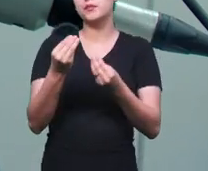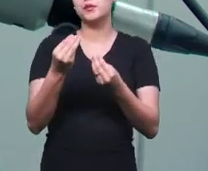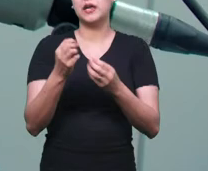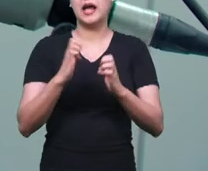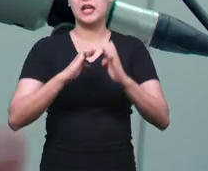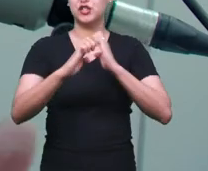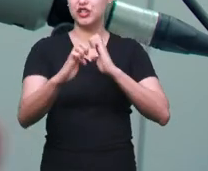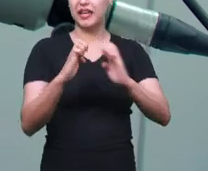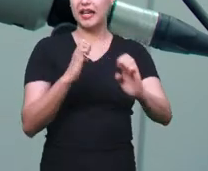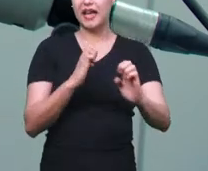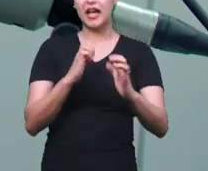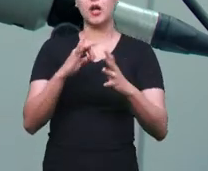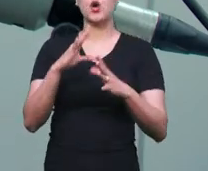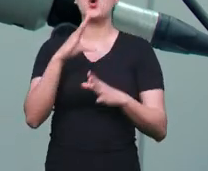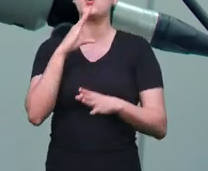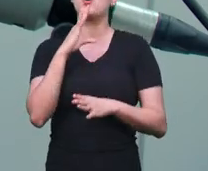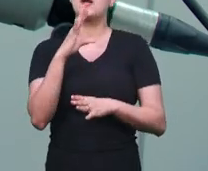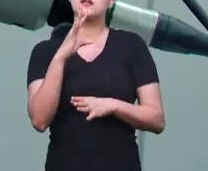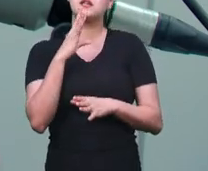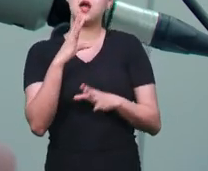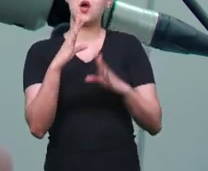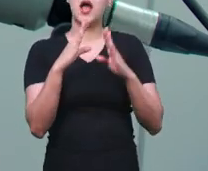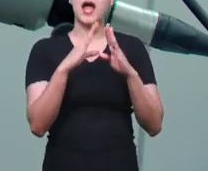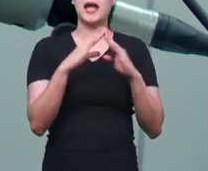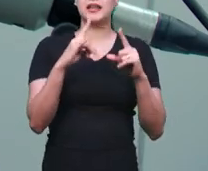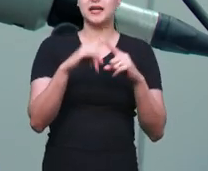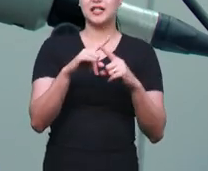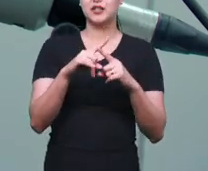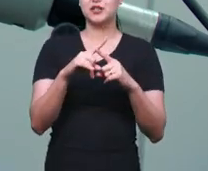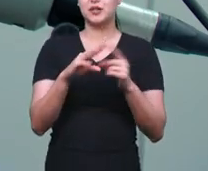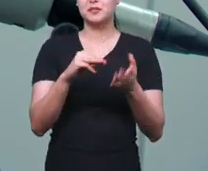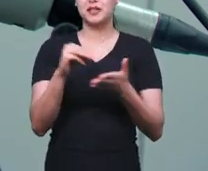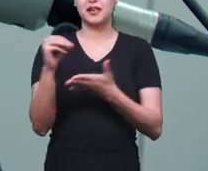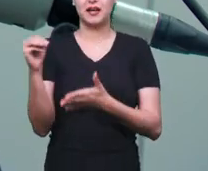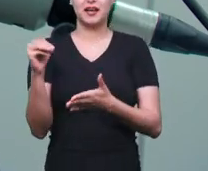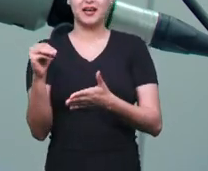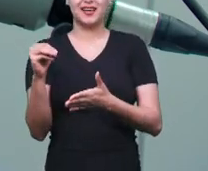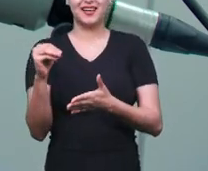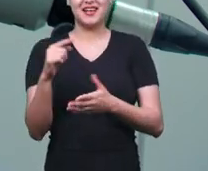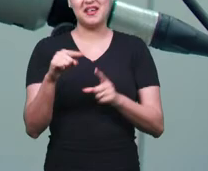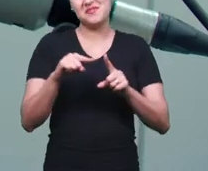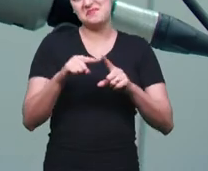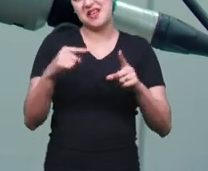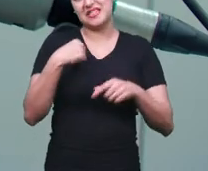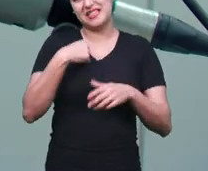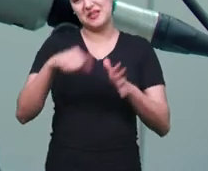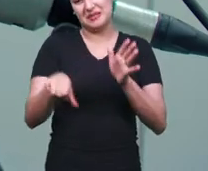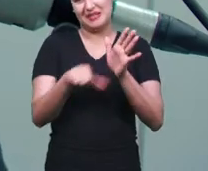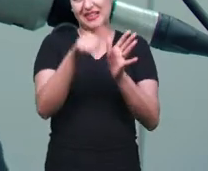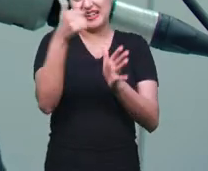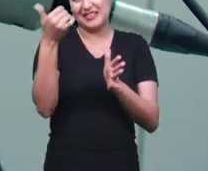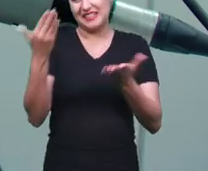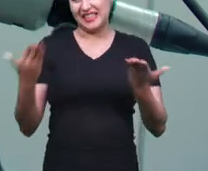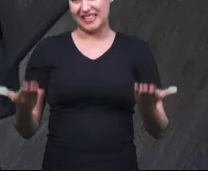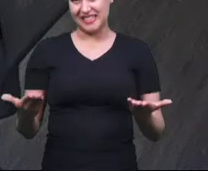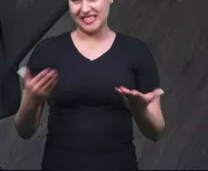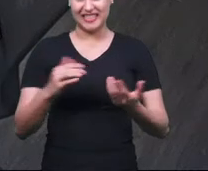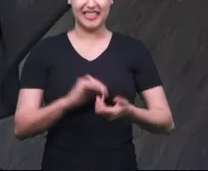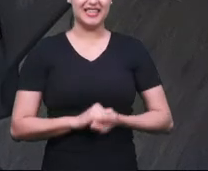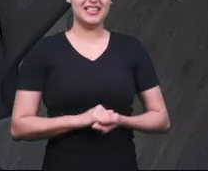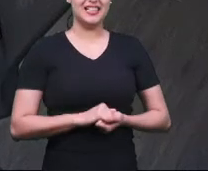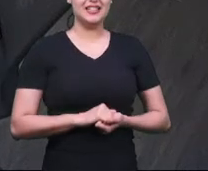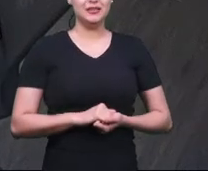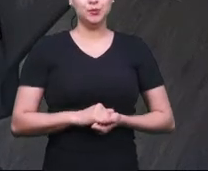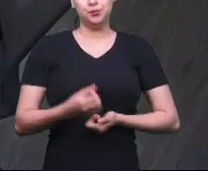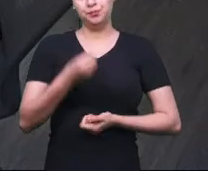Porque isso aí o pastor deve ter falado para muitas pessoas aqui, alguns pré-cultos. Mas para mim é a primeira vez, né? Perfeitamente.